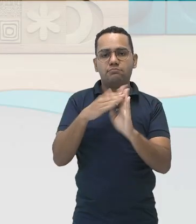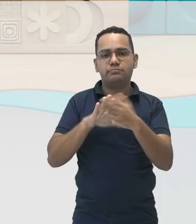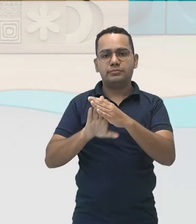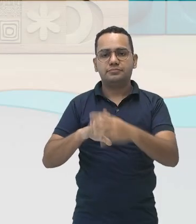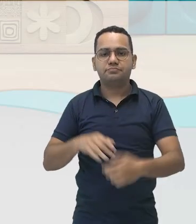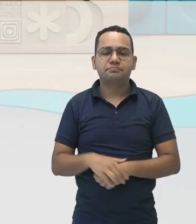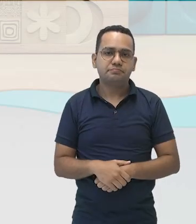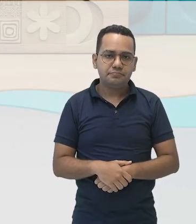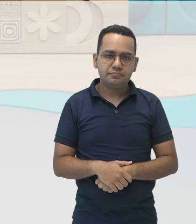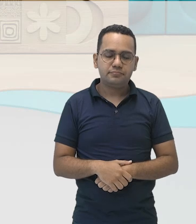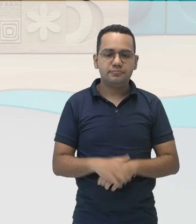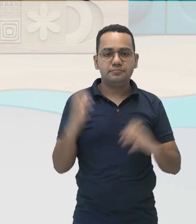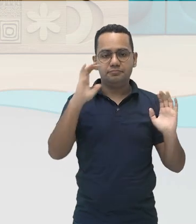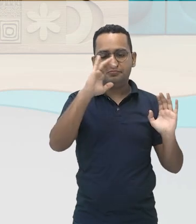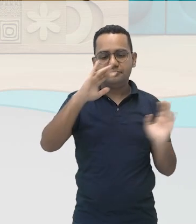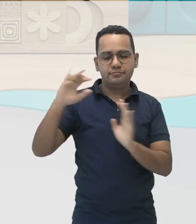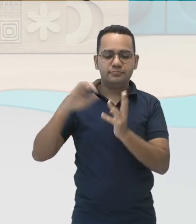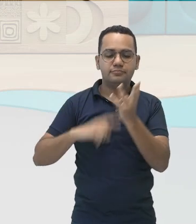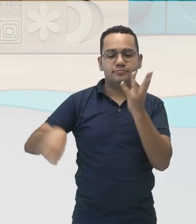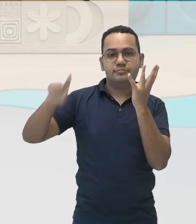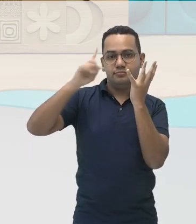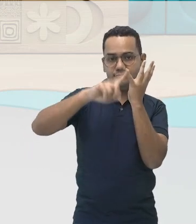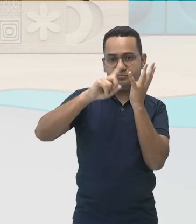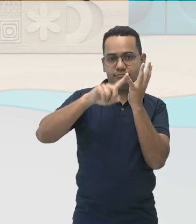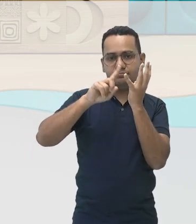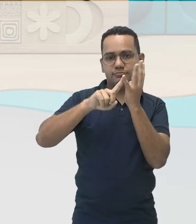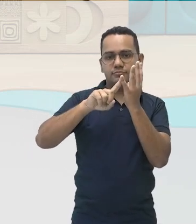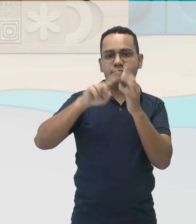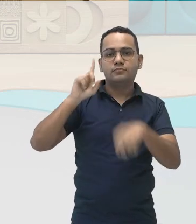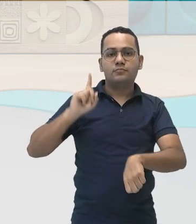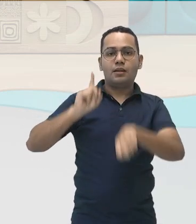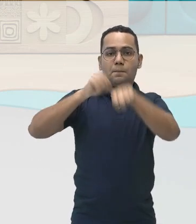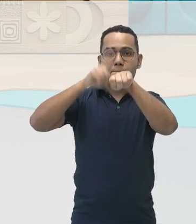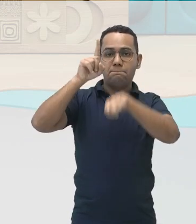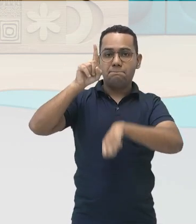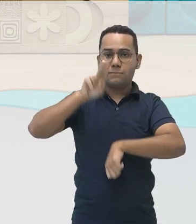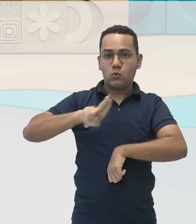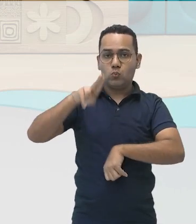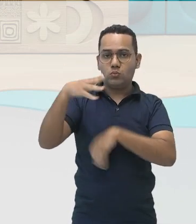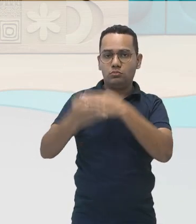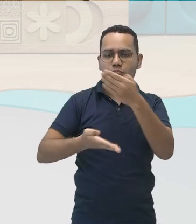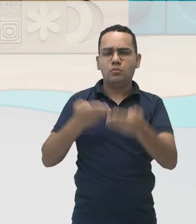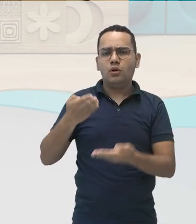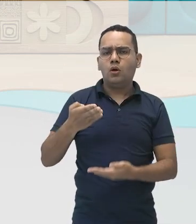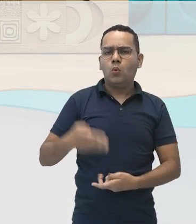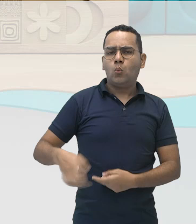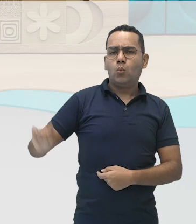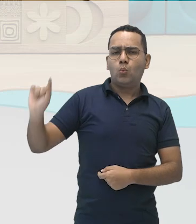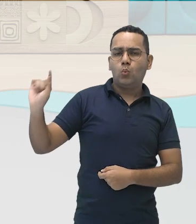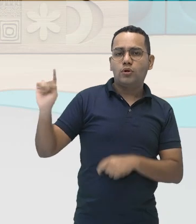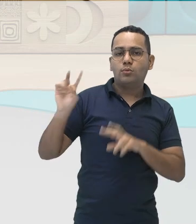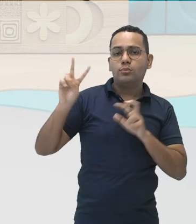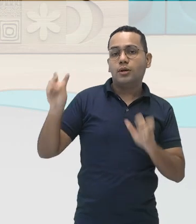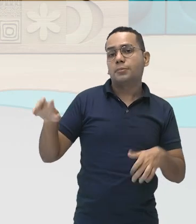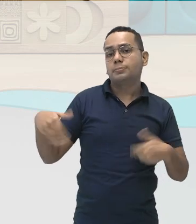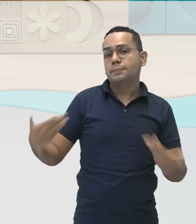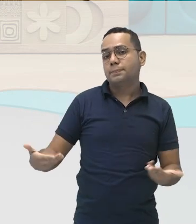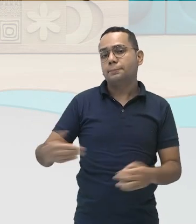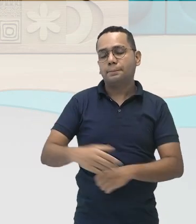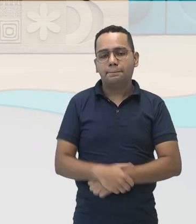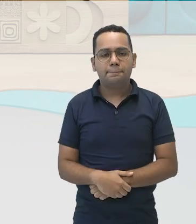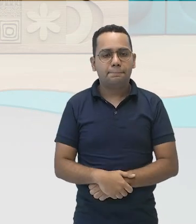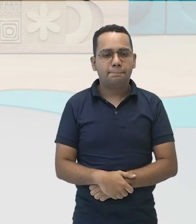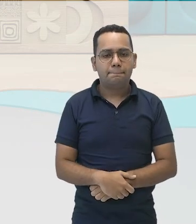vai falar sobre os primeiros socorros, né? E vamos relembrar o que são os primeiros socorros. Os primeiros socorros são